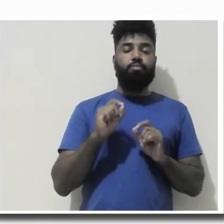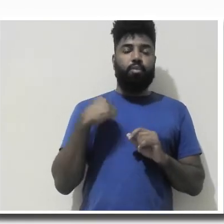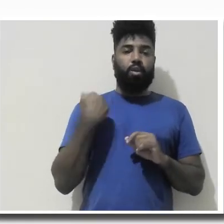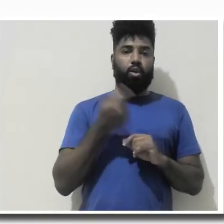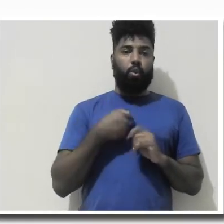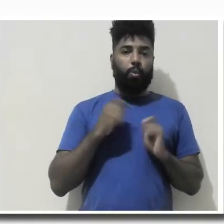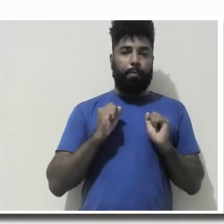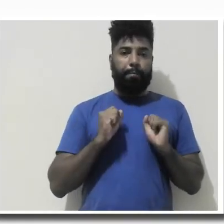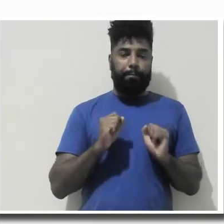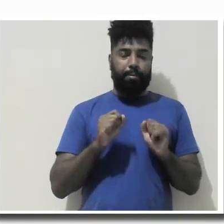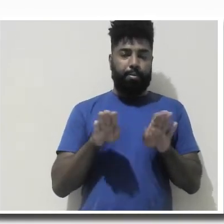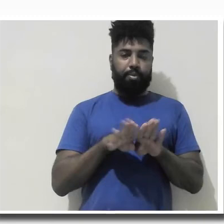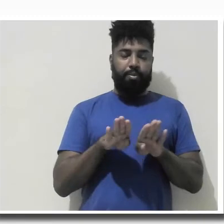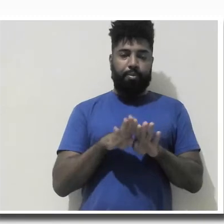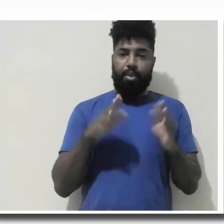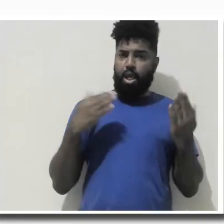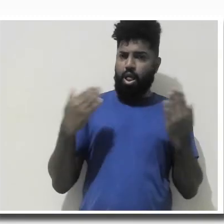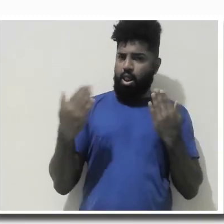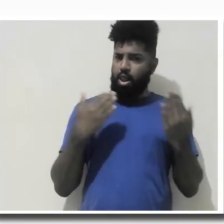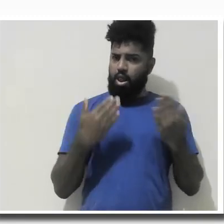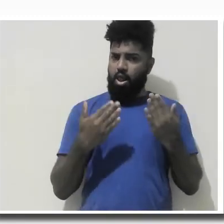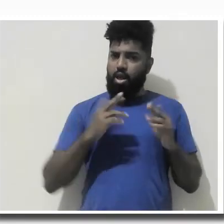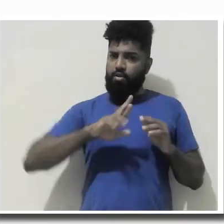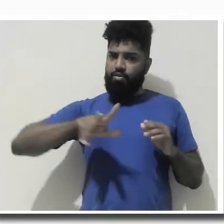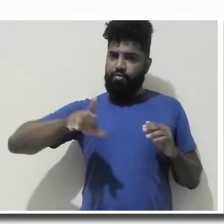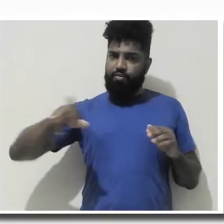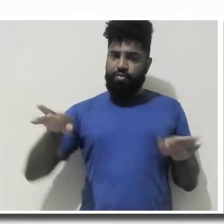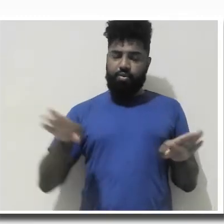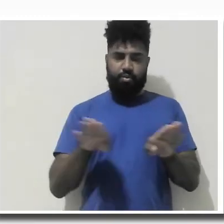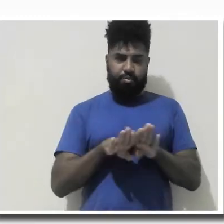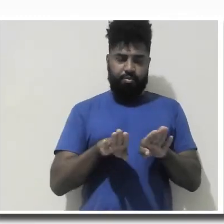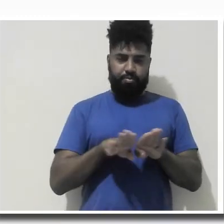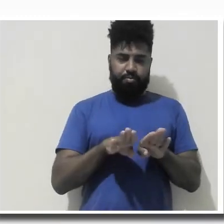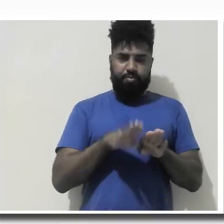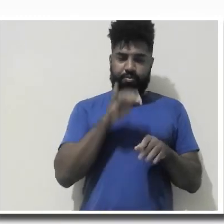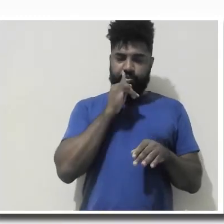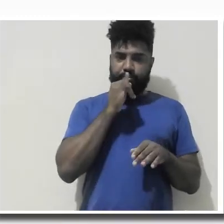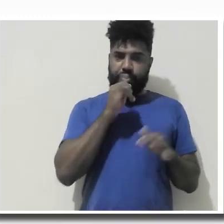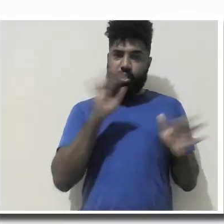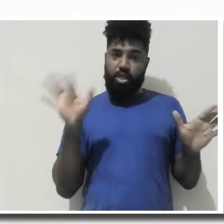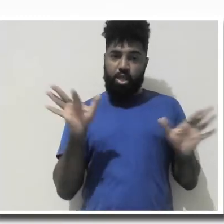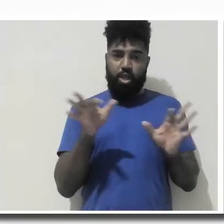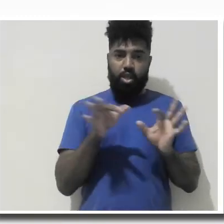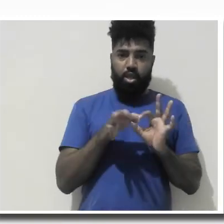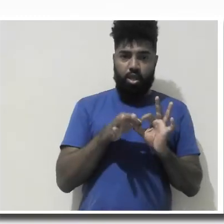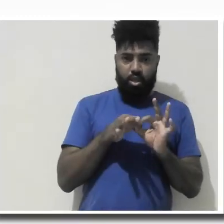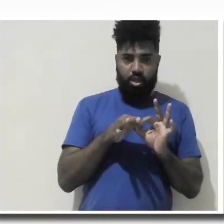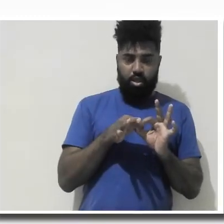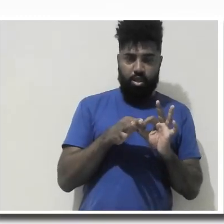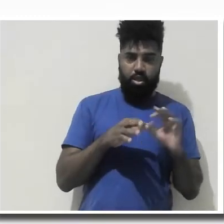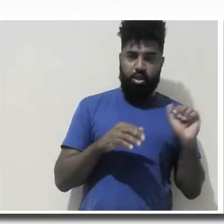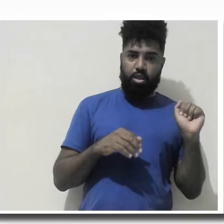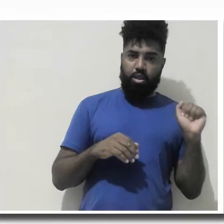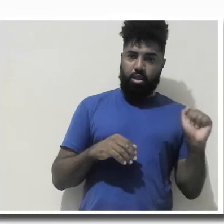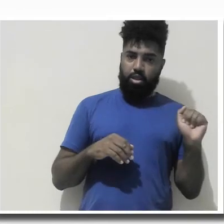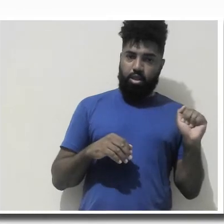podemos efetuar outras relações. Por exemplo, a interseção entre A